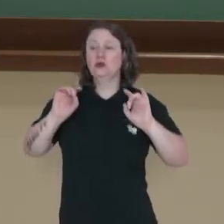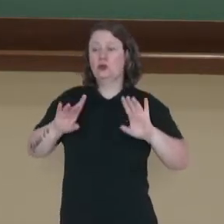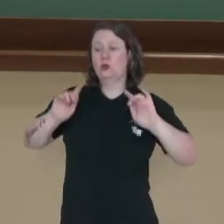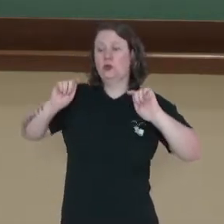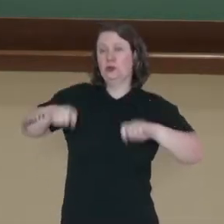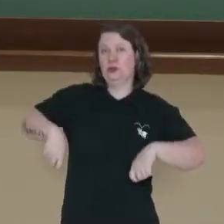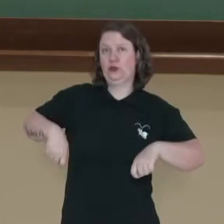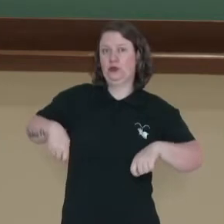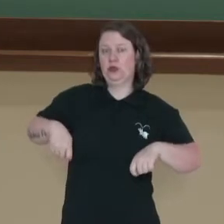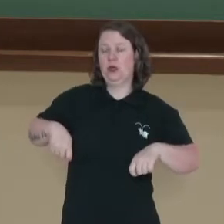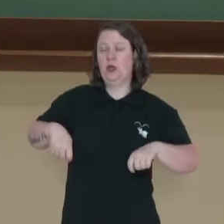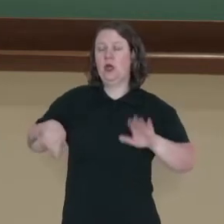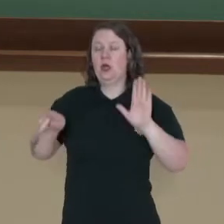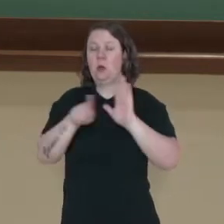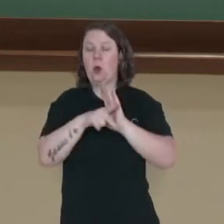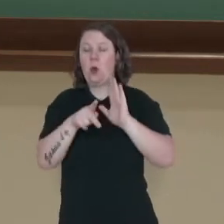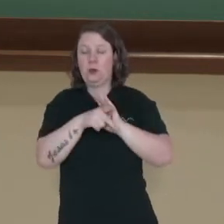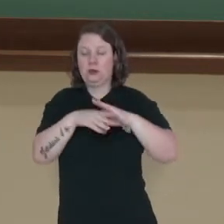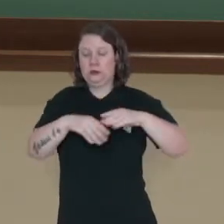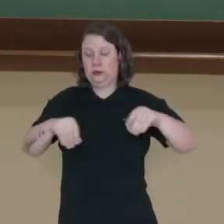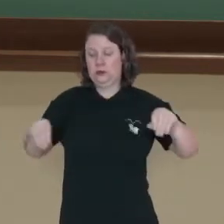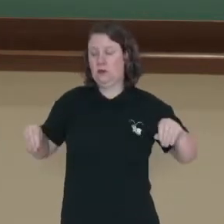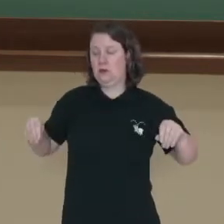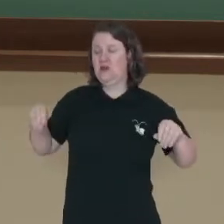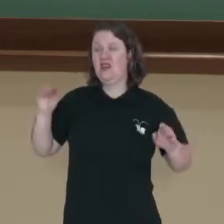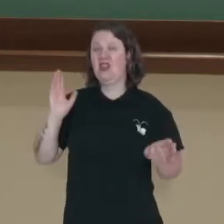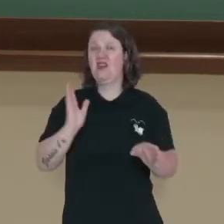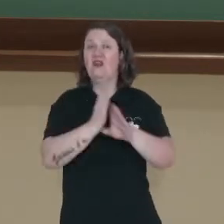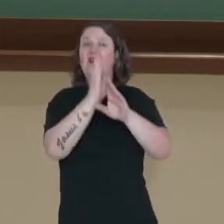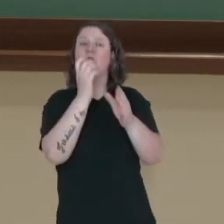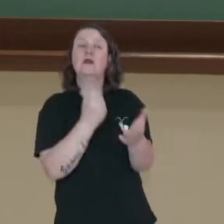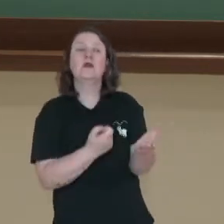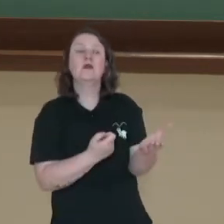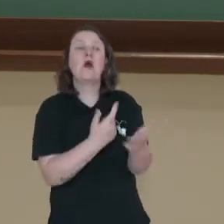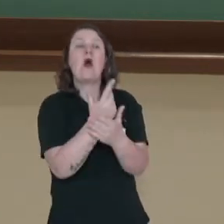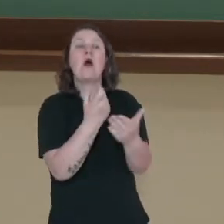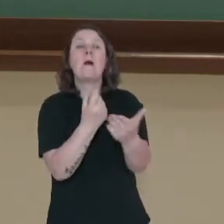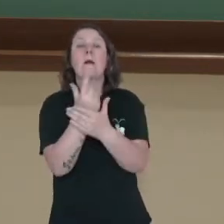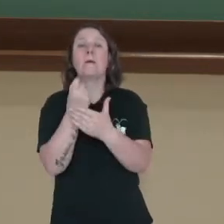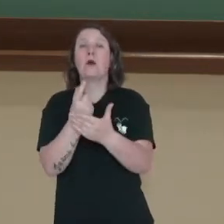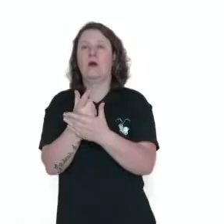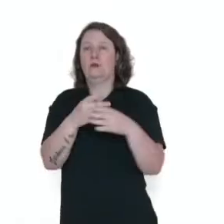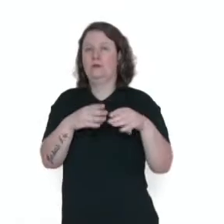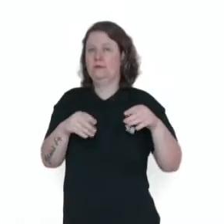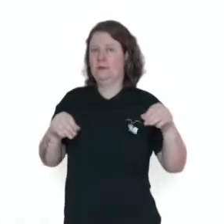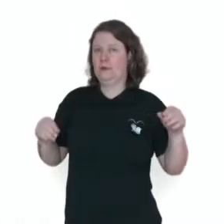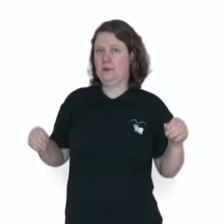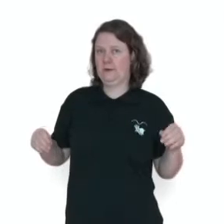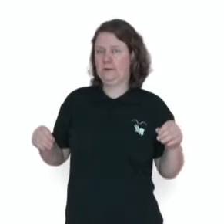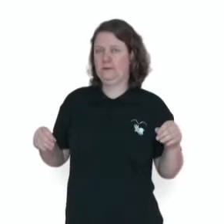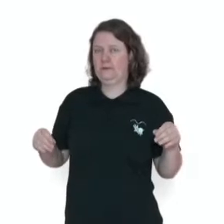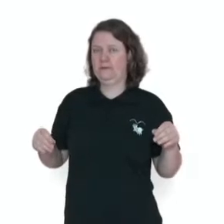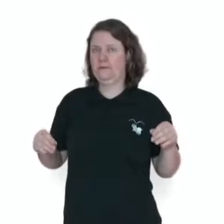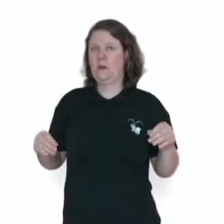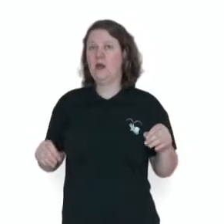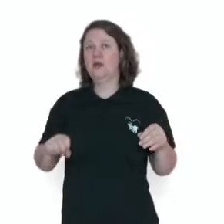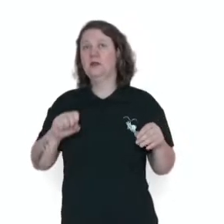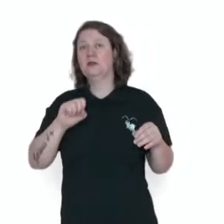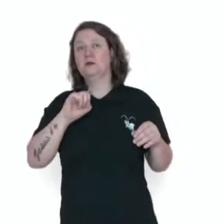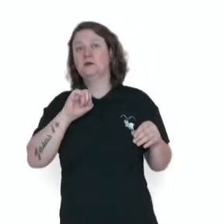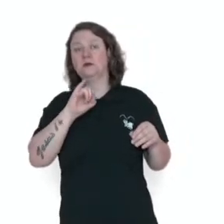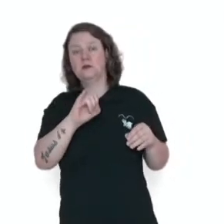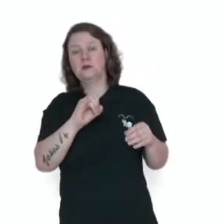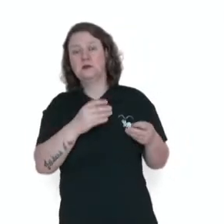tornar dono de terra através da compra dessas terras, né? A doação ou a posse